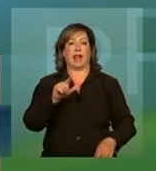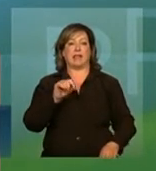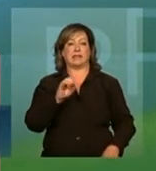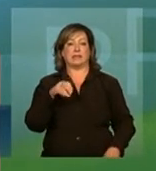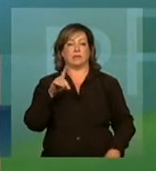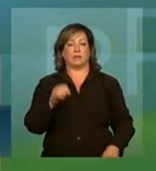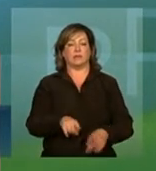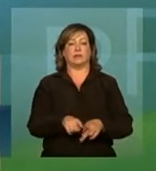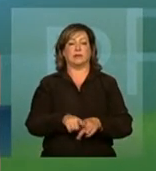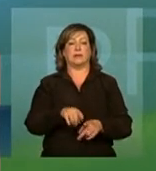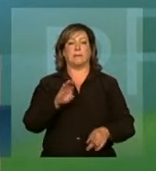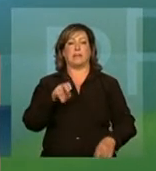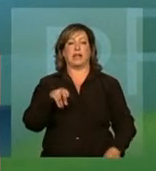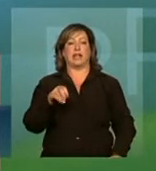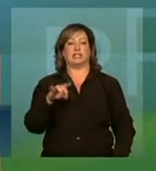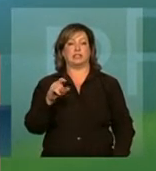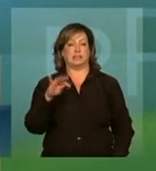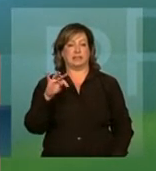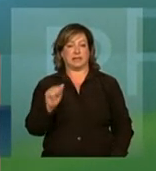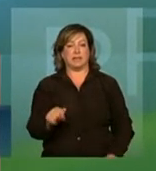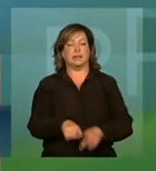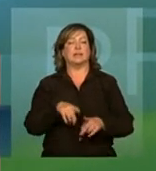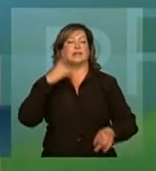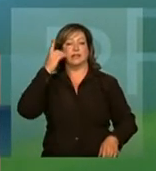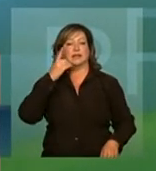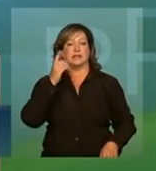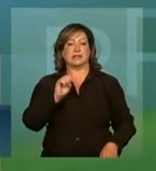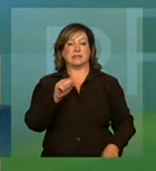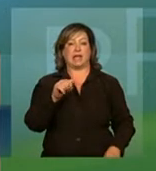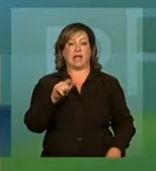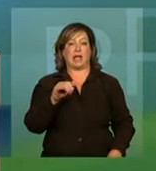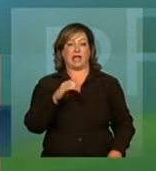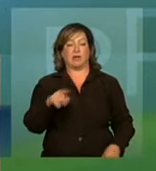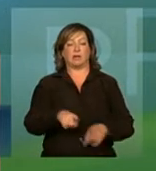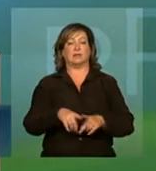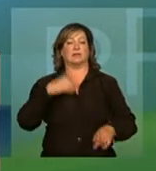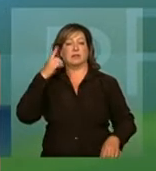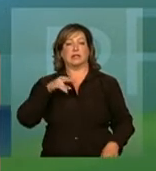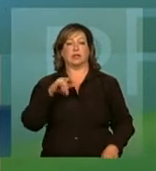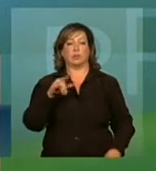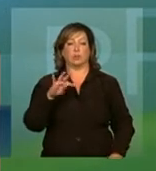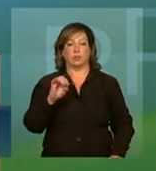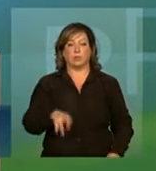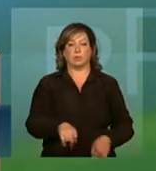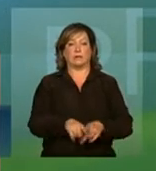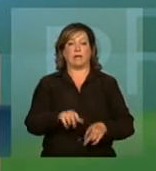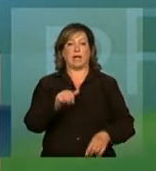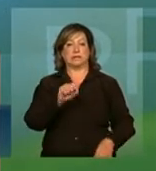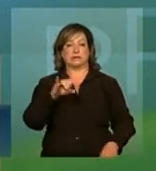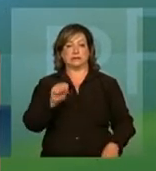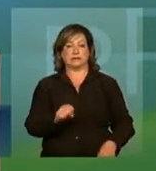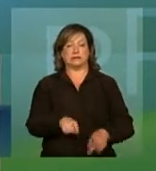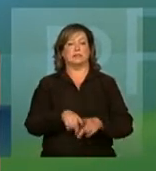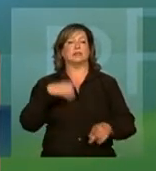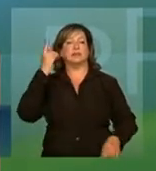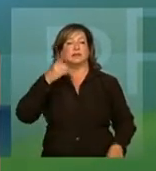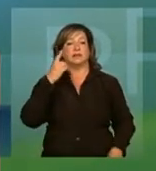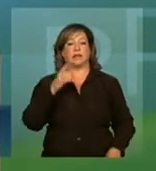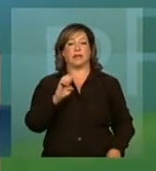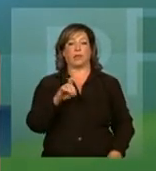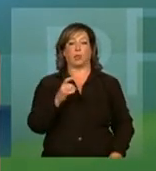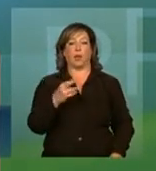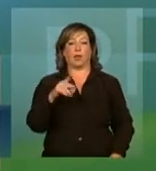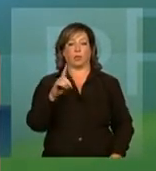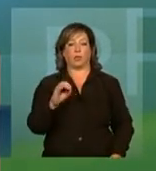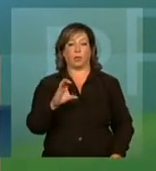Molon, deputada Benedita da Silva, deputado Sagaus Moraes, deputado Nilton Lima, Assis do Couto, deputado Eduardo